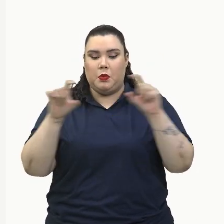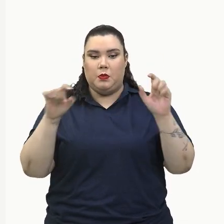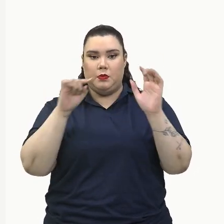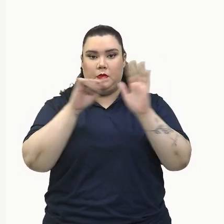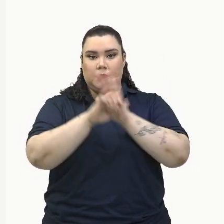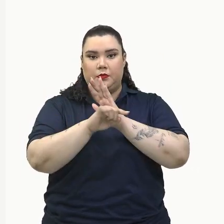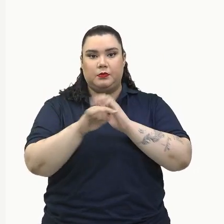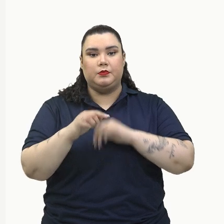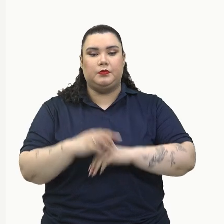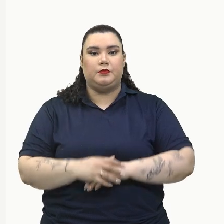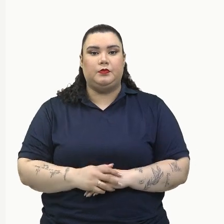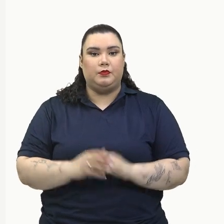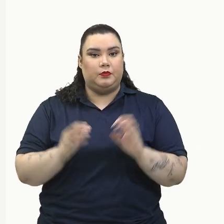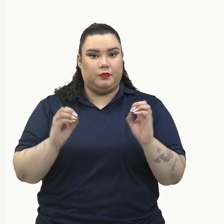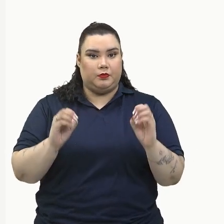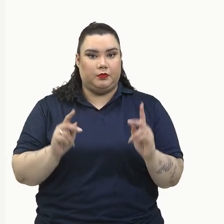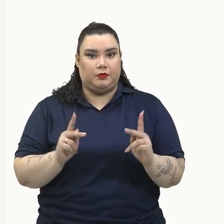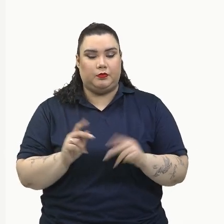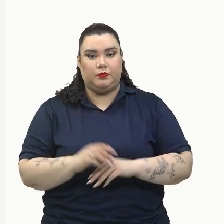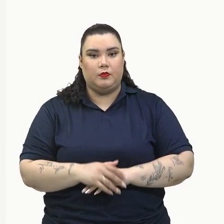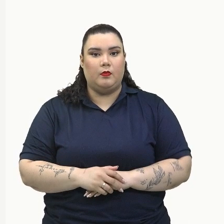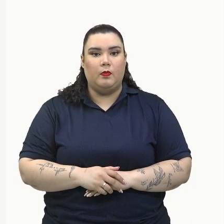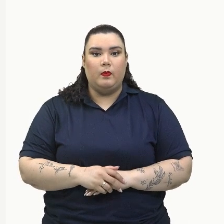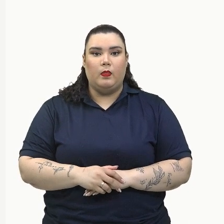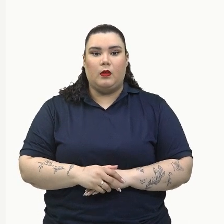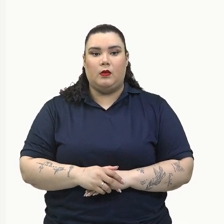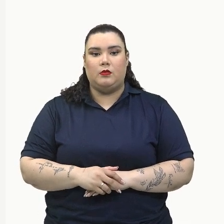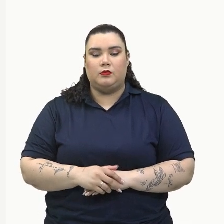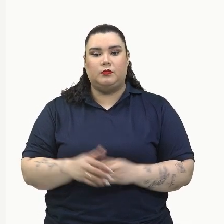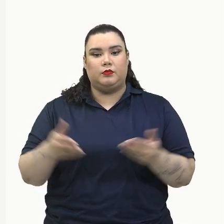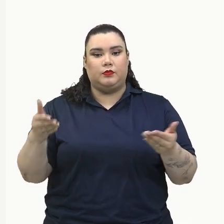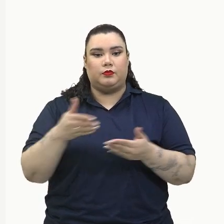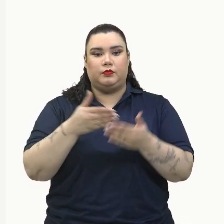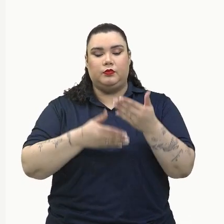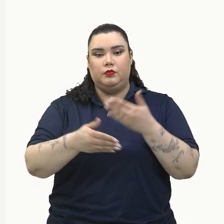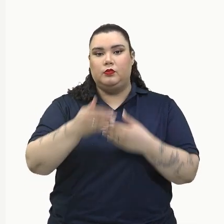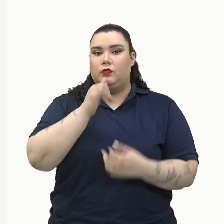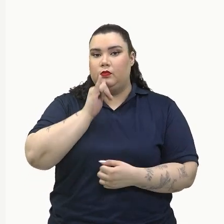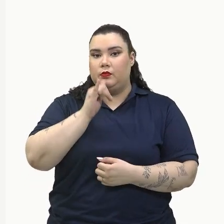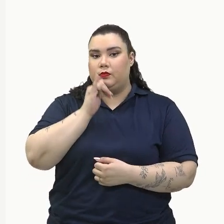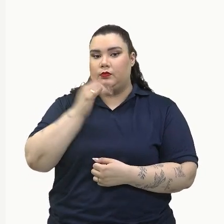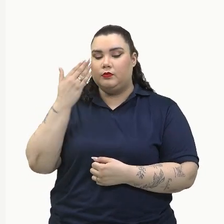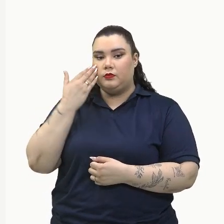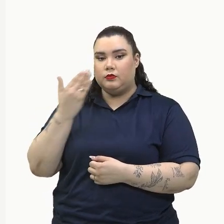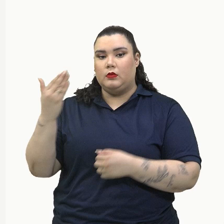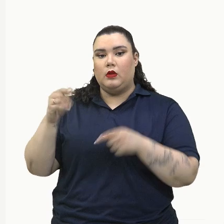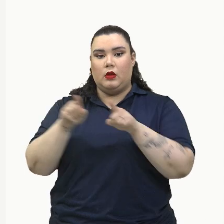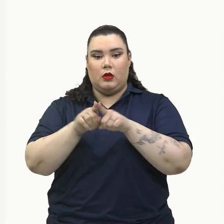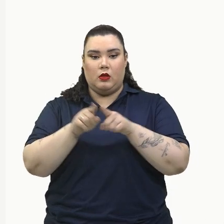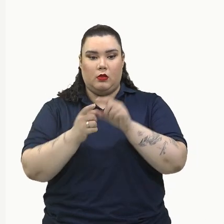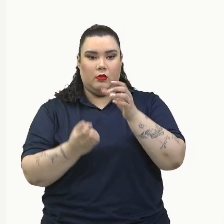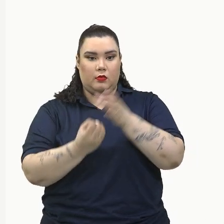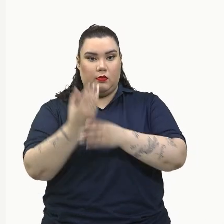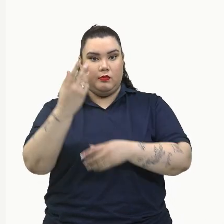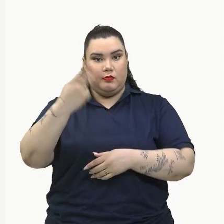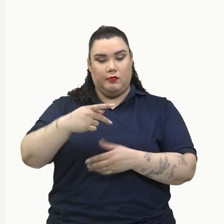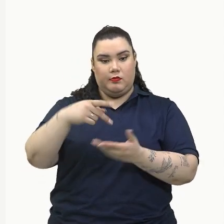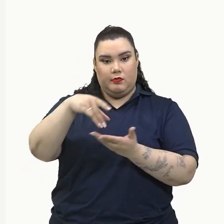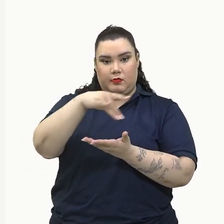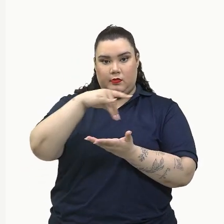questão. Correto? Vamos para o nosso próximo exemplo, também produzido aqui pelo Centro de